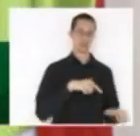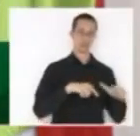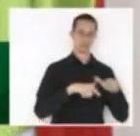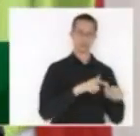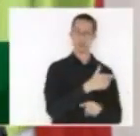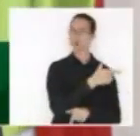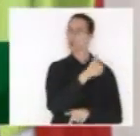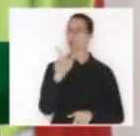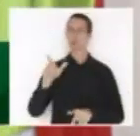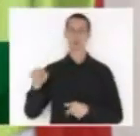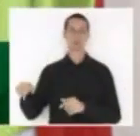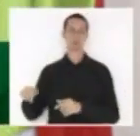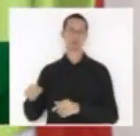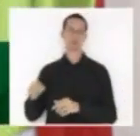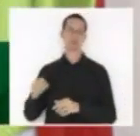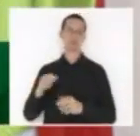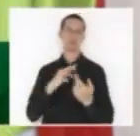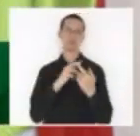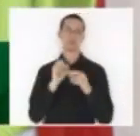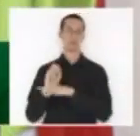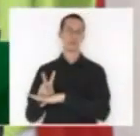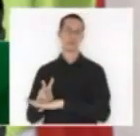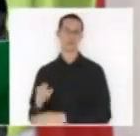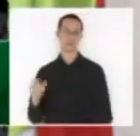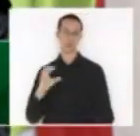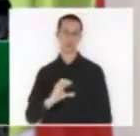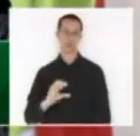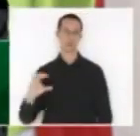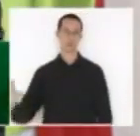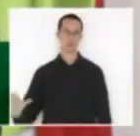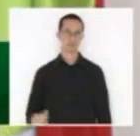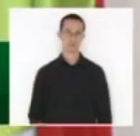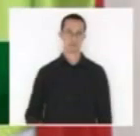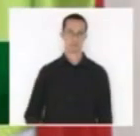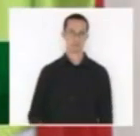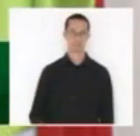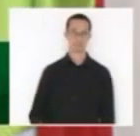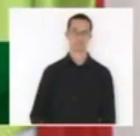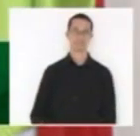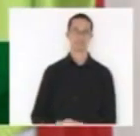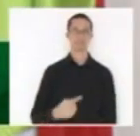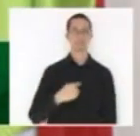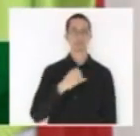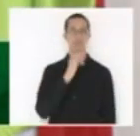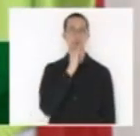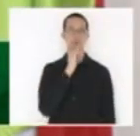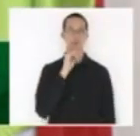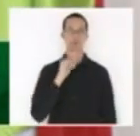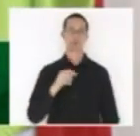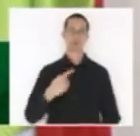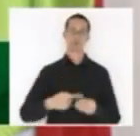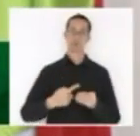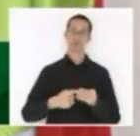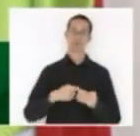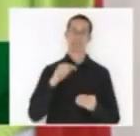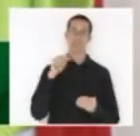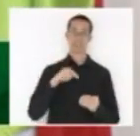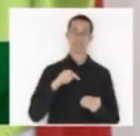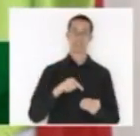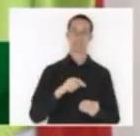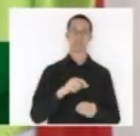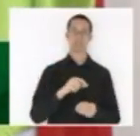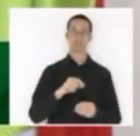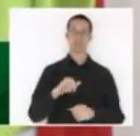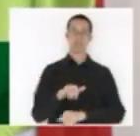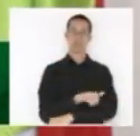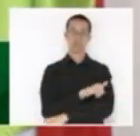cargo comissionado. Então, eu cito o exemplo de Itapiranga, os dois derrotados no município de São João,